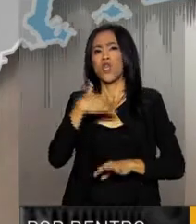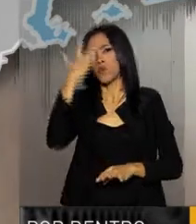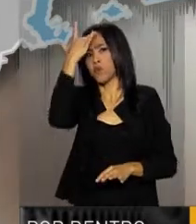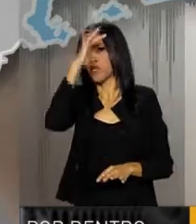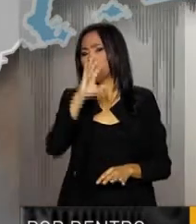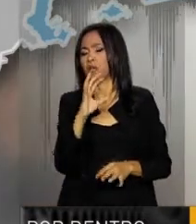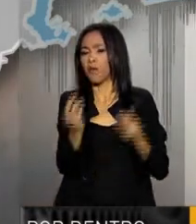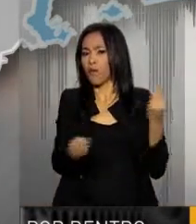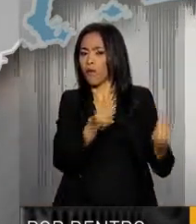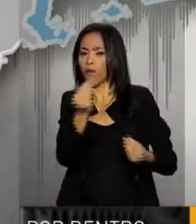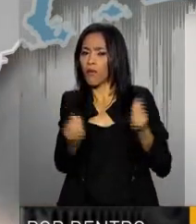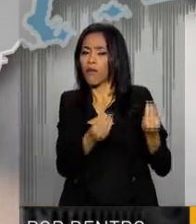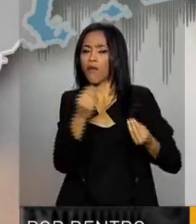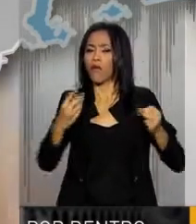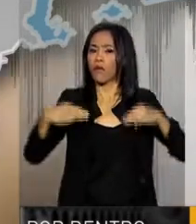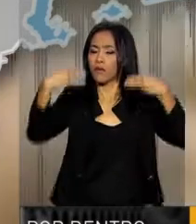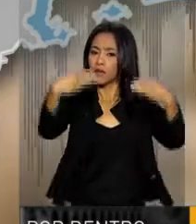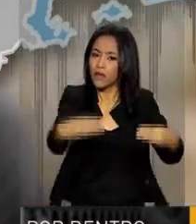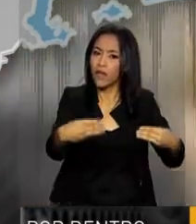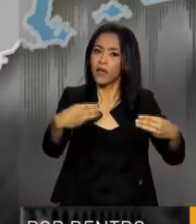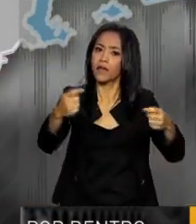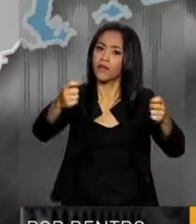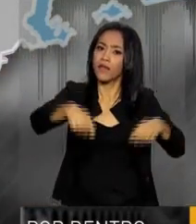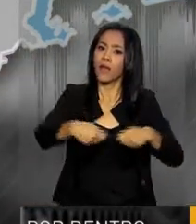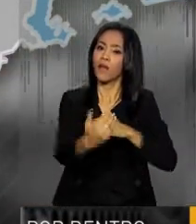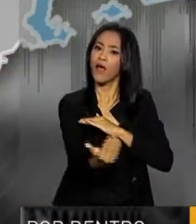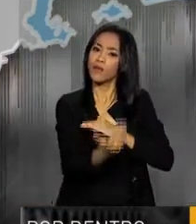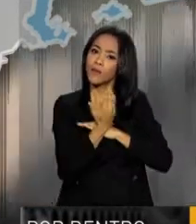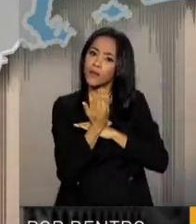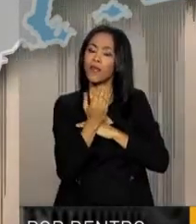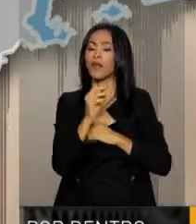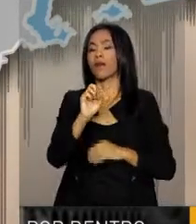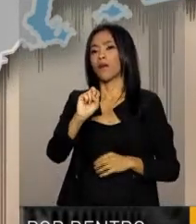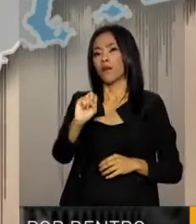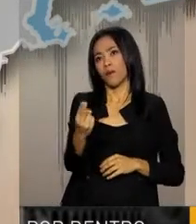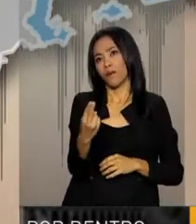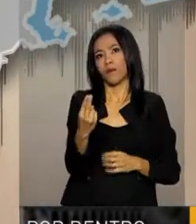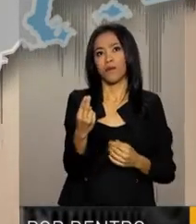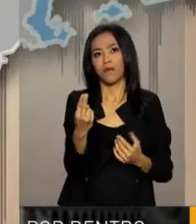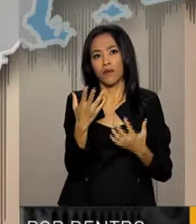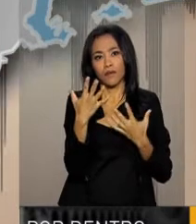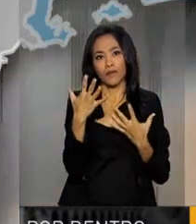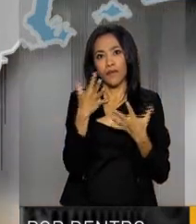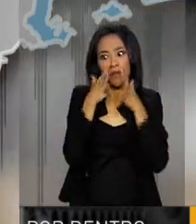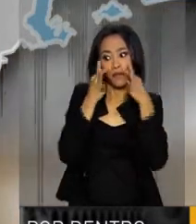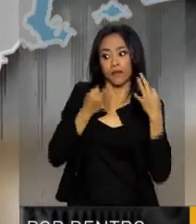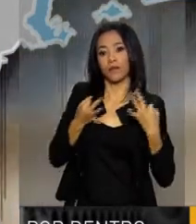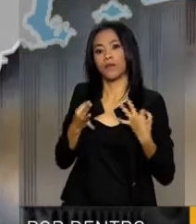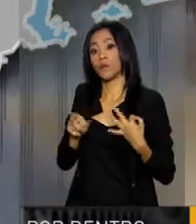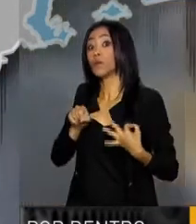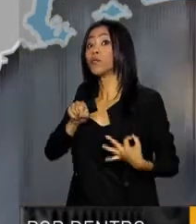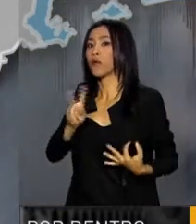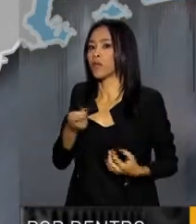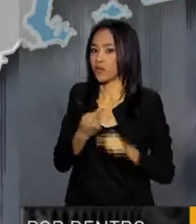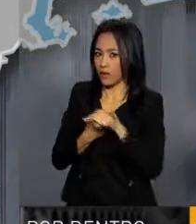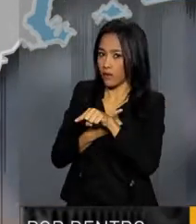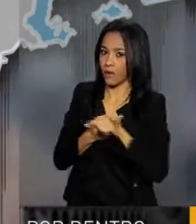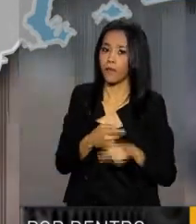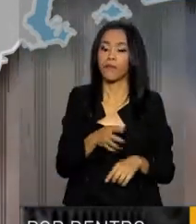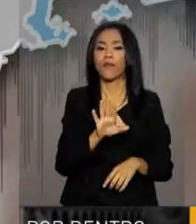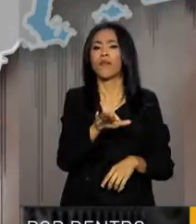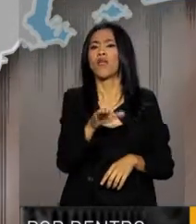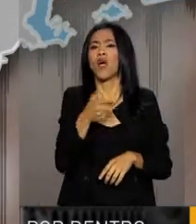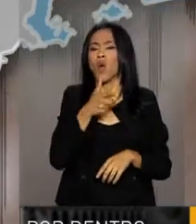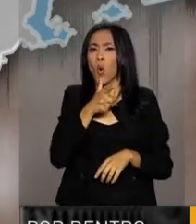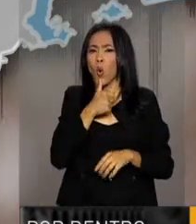era do meio ambiente pode também não socorrer ou pelo menos se atentar para tal fato o avanço do